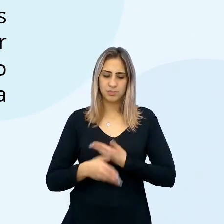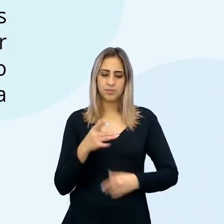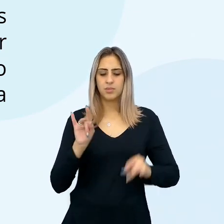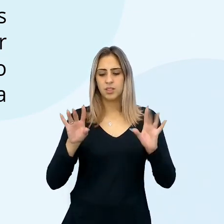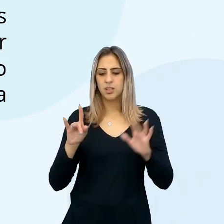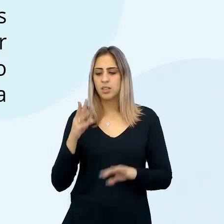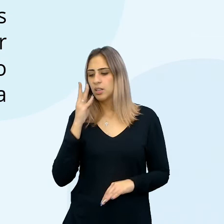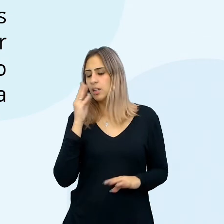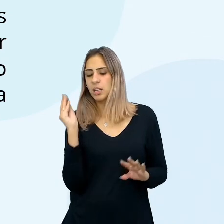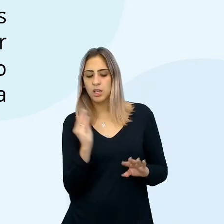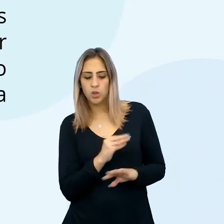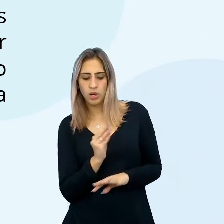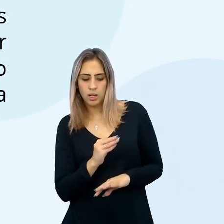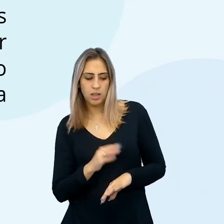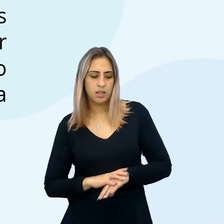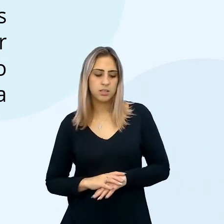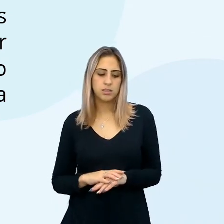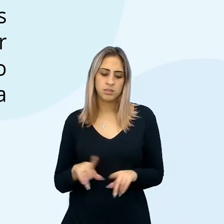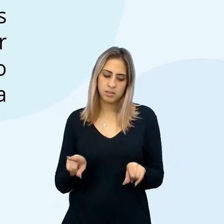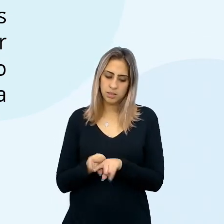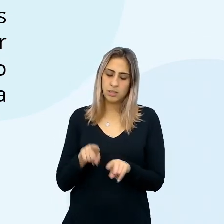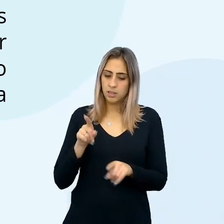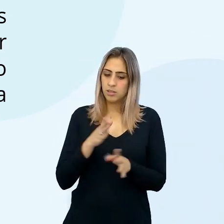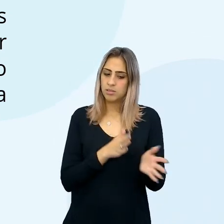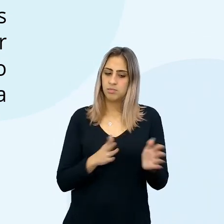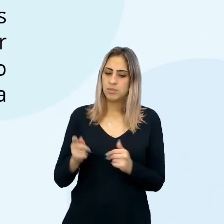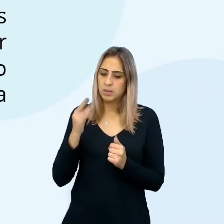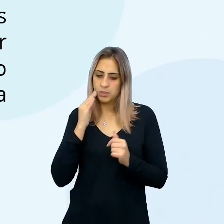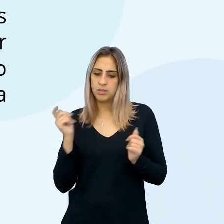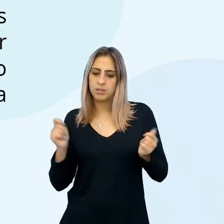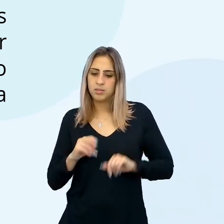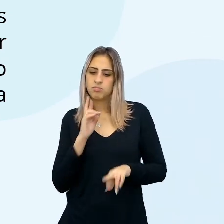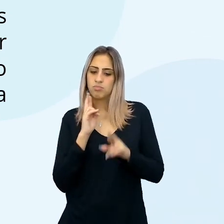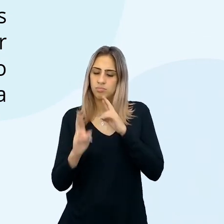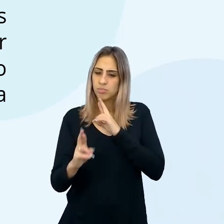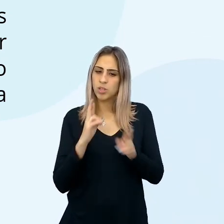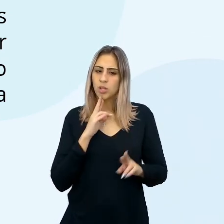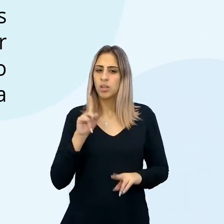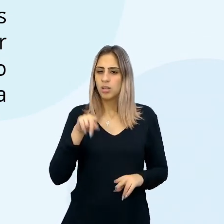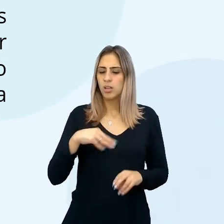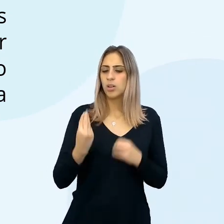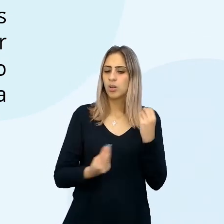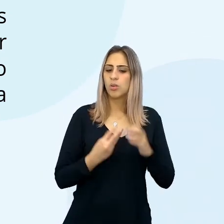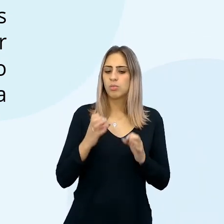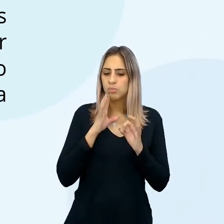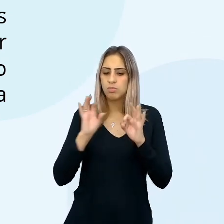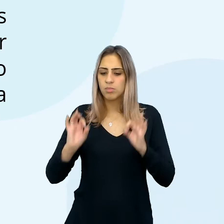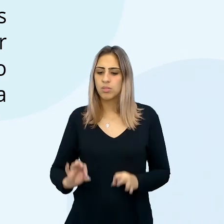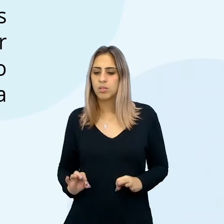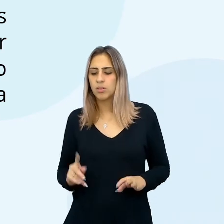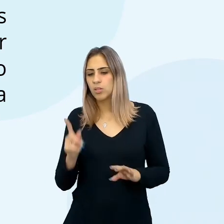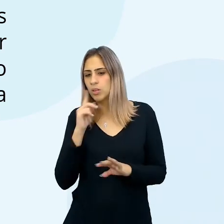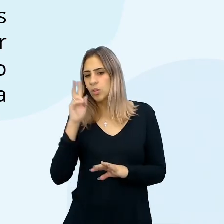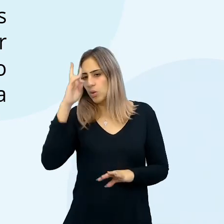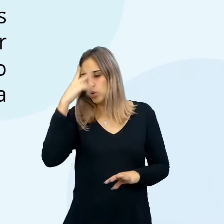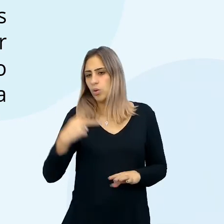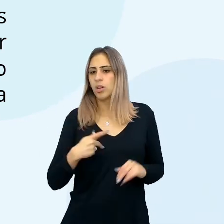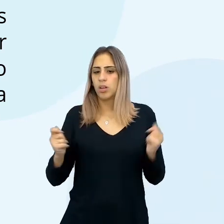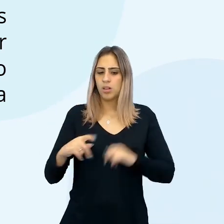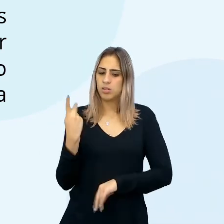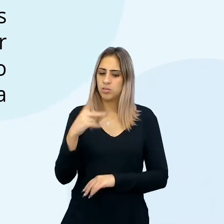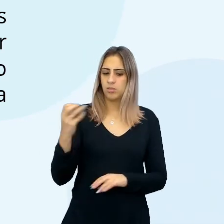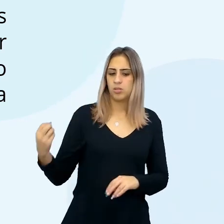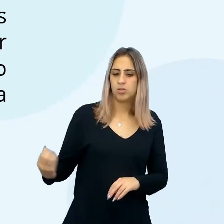inclusive ignorá-las, né, também é uma possibilidade de resposta, vão definindo o caráter dessa